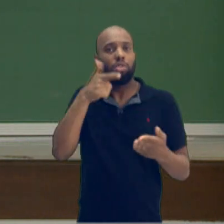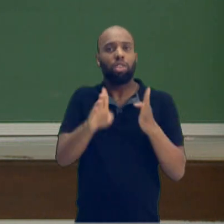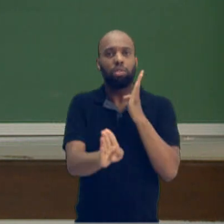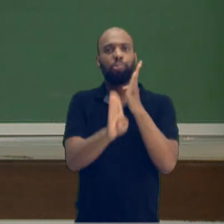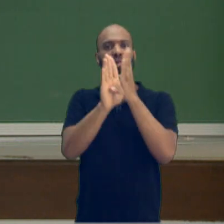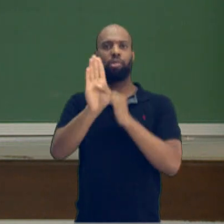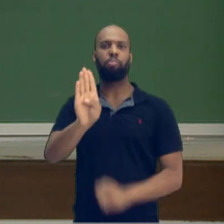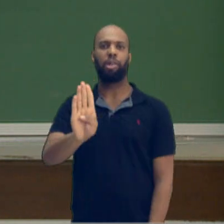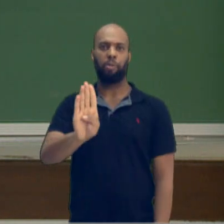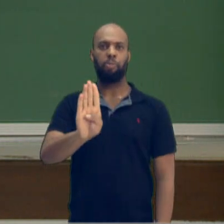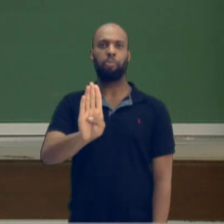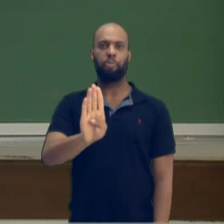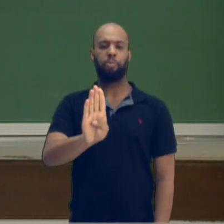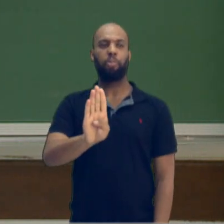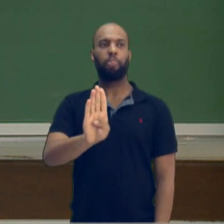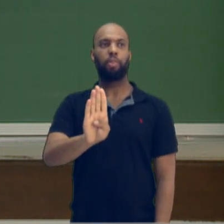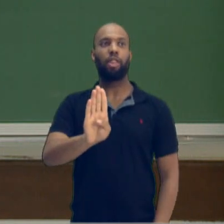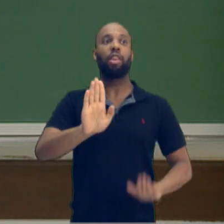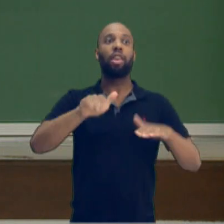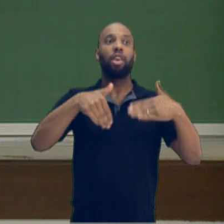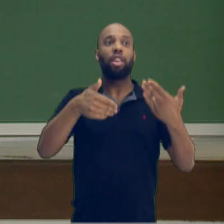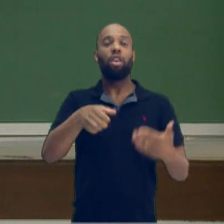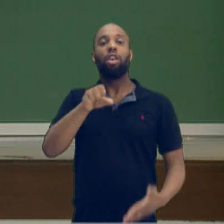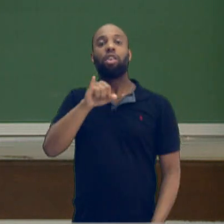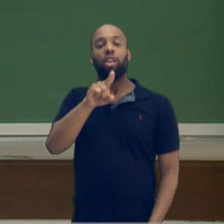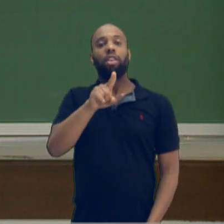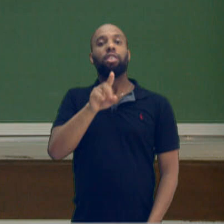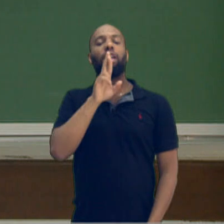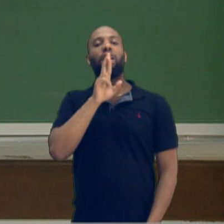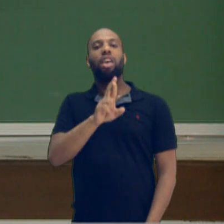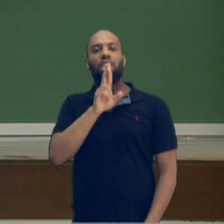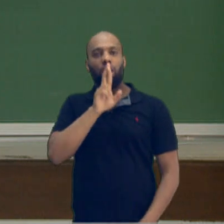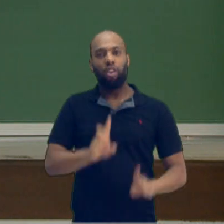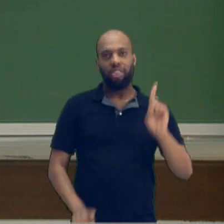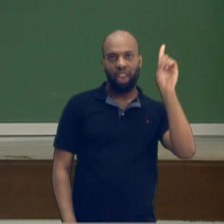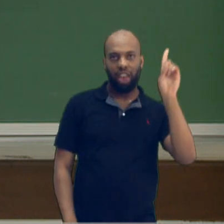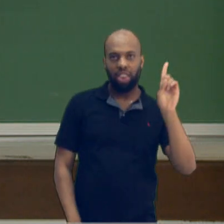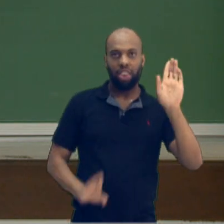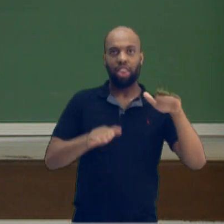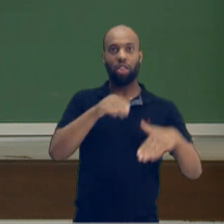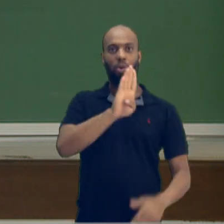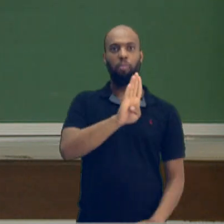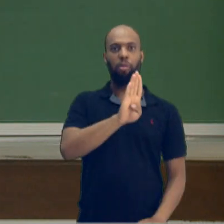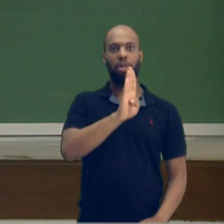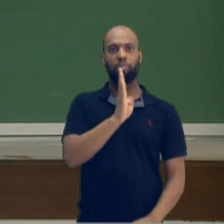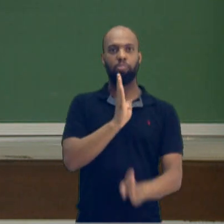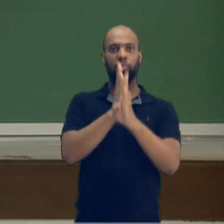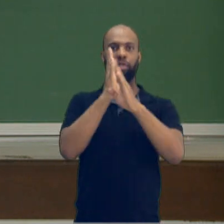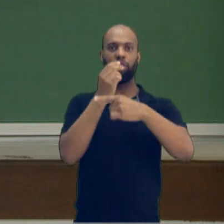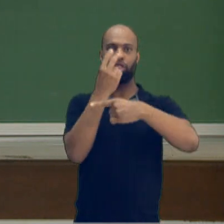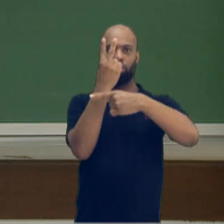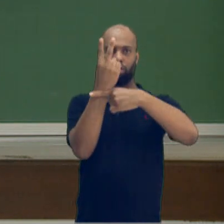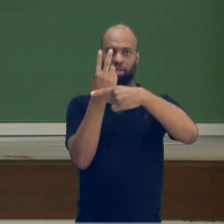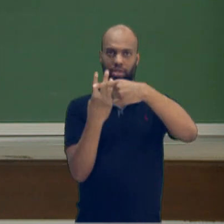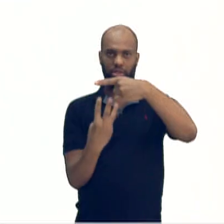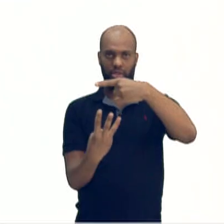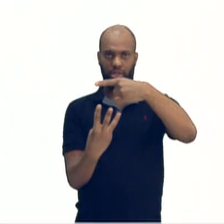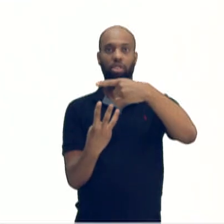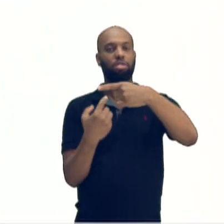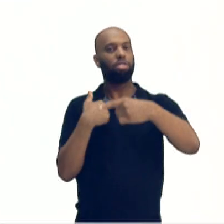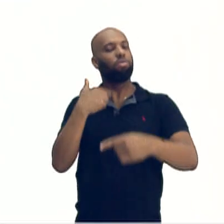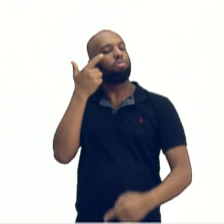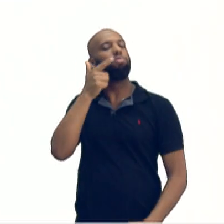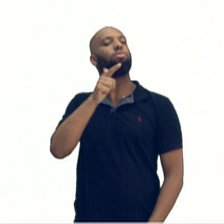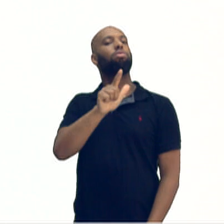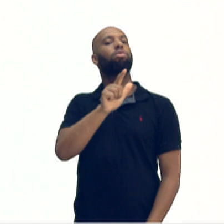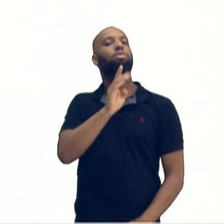tá? Conseguindo fazer aqui, a gente vai ter que o b, então, vale 2/3. Então, eu consegui descobrir o